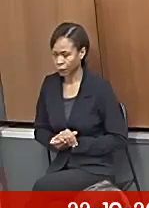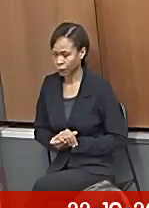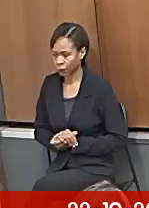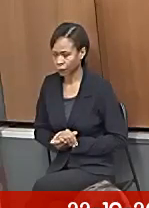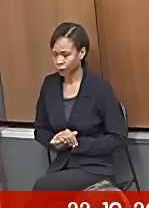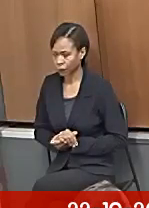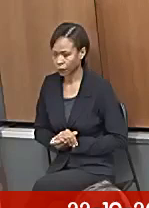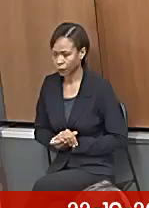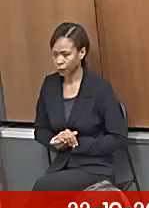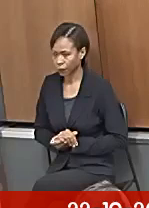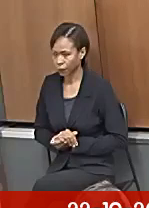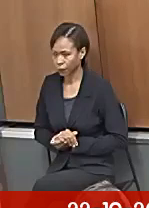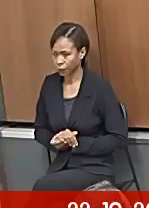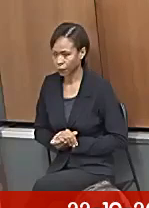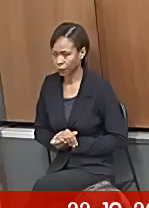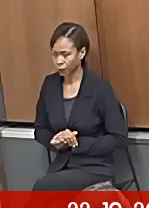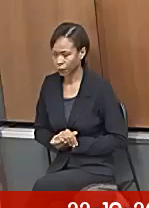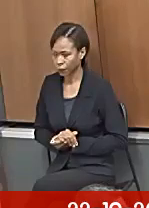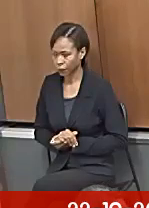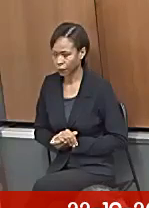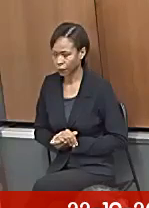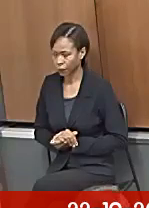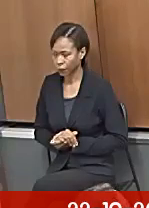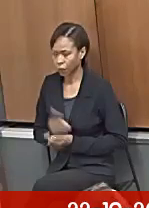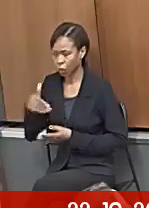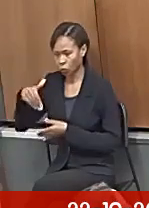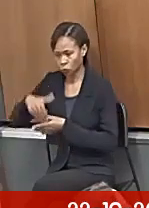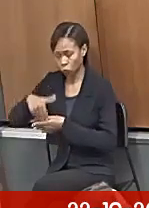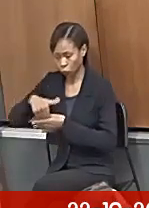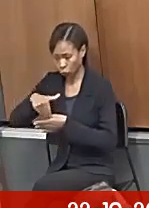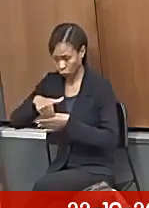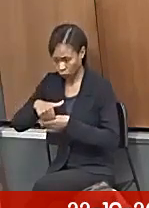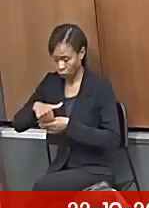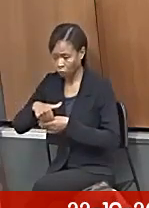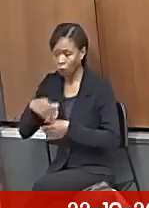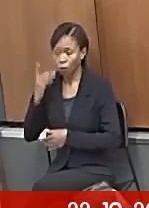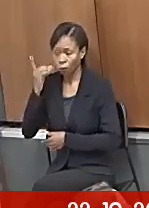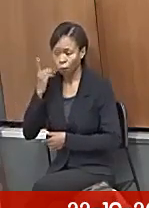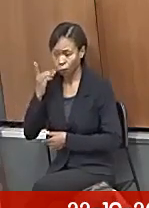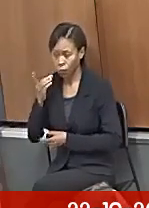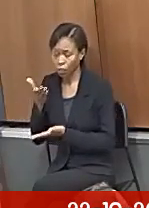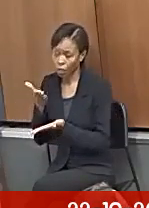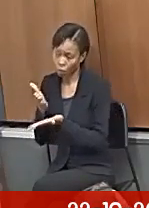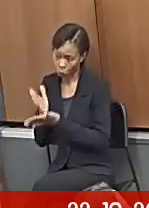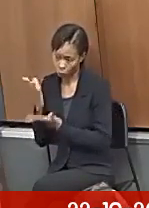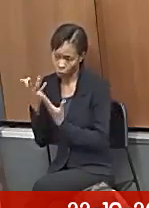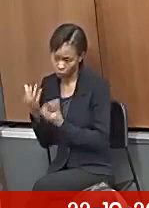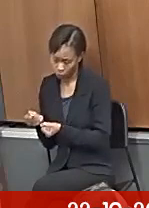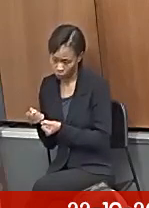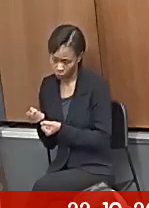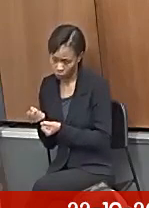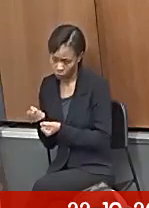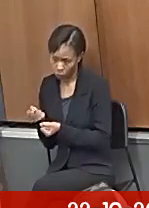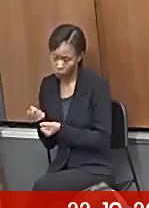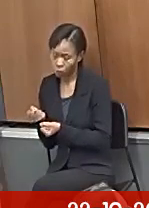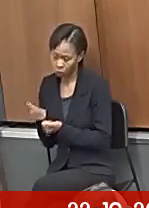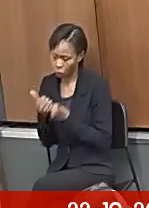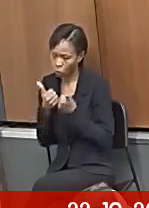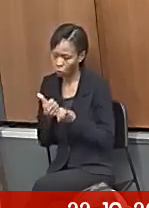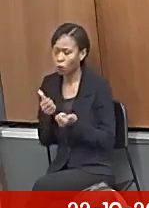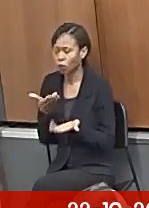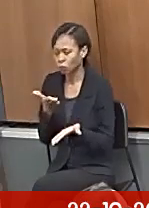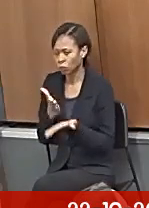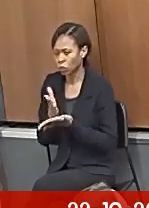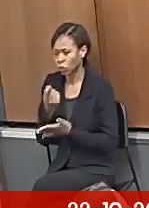Esse já tinha feito. Então, vamos colocar em votação. Os deputados que aprovam permaneçam como estão. Fica aprovado este